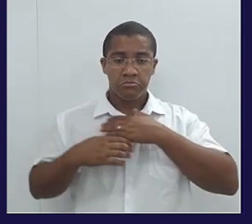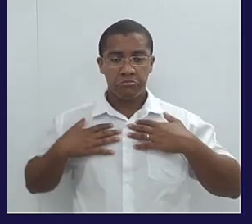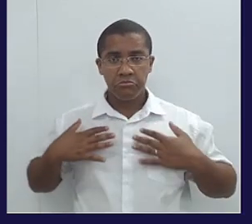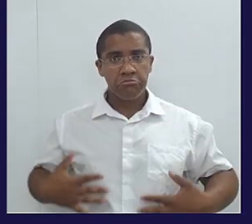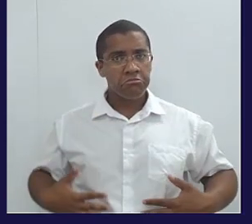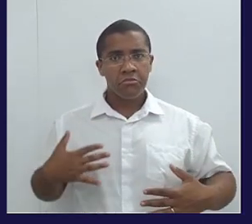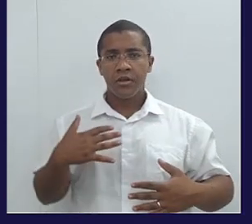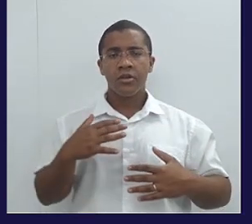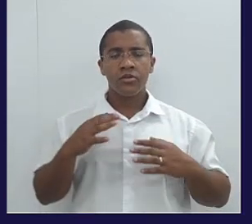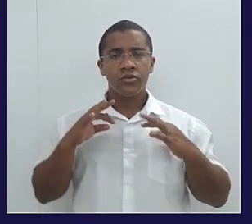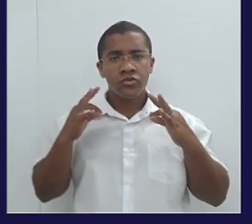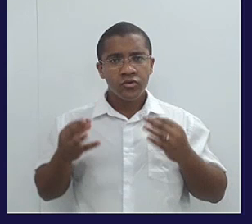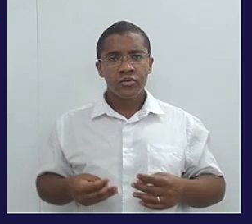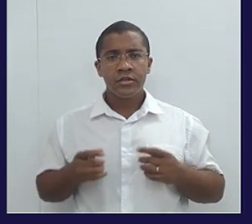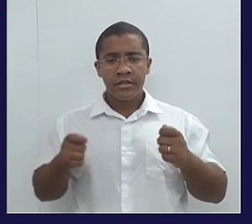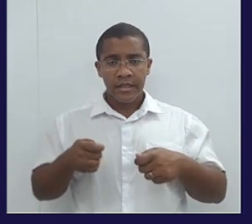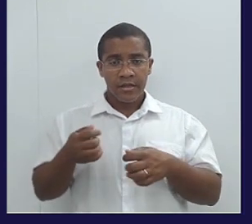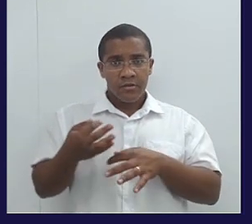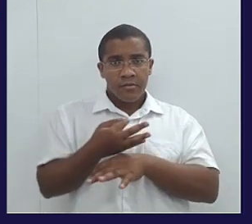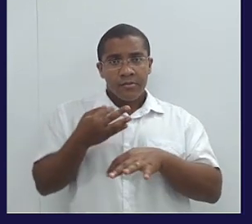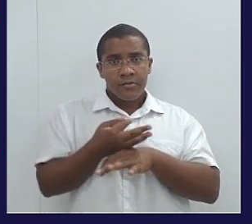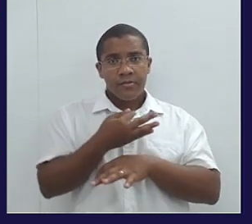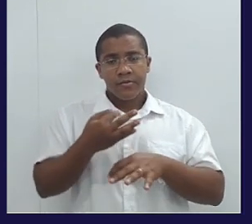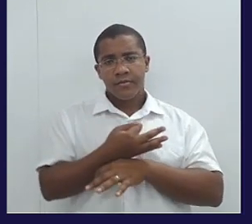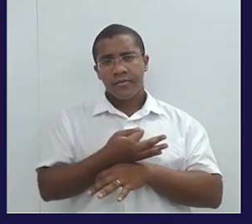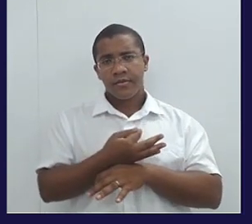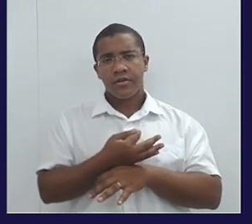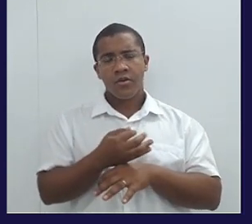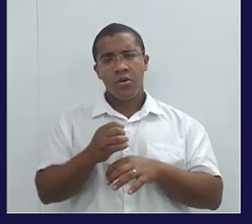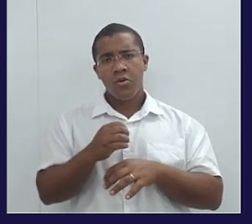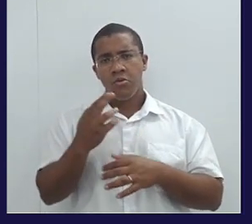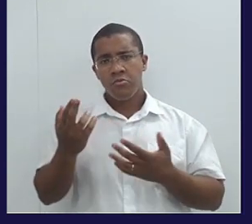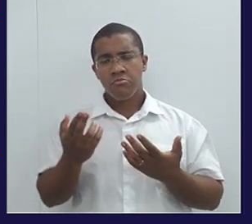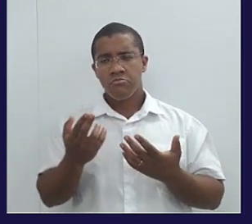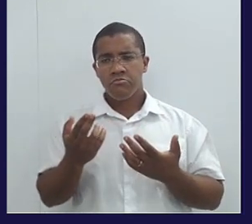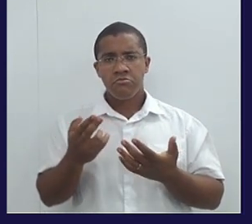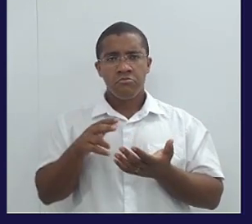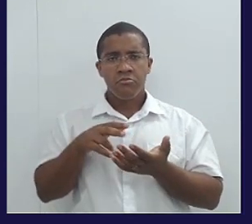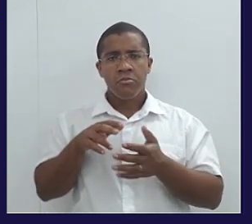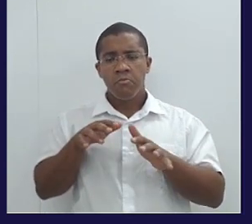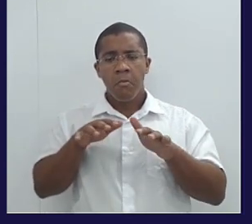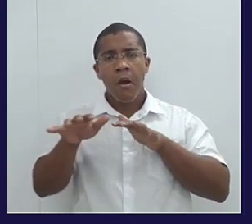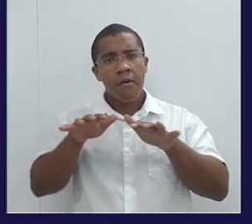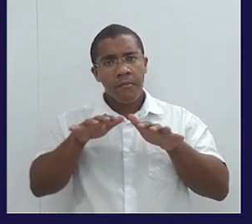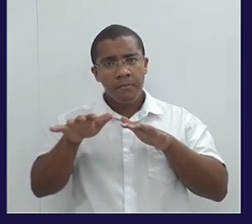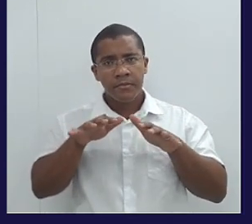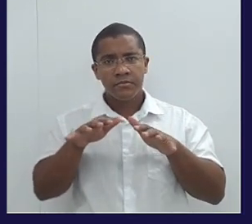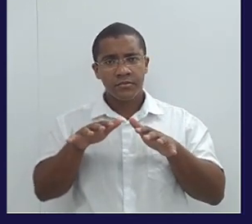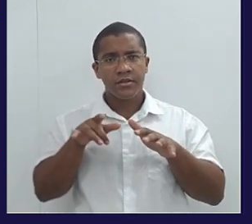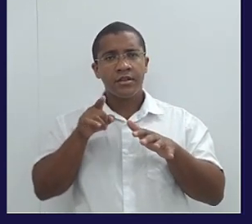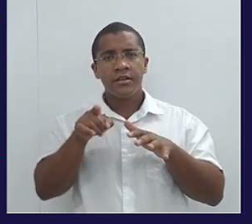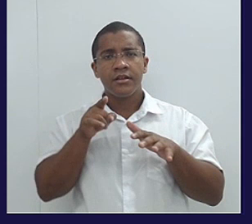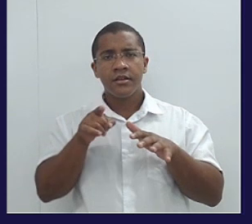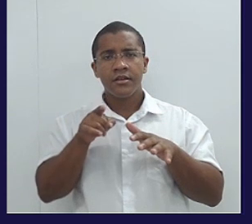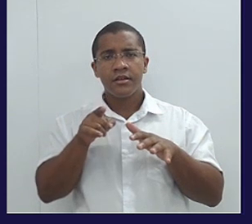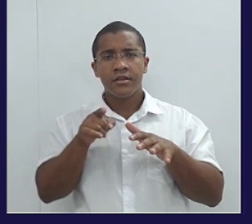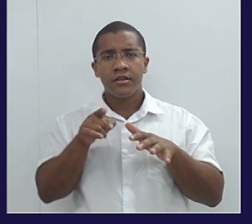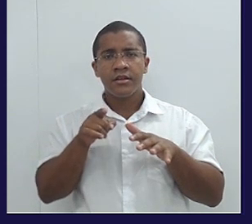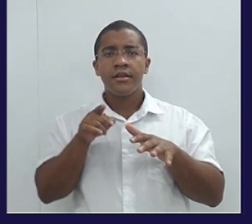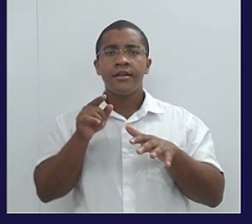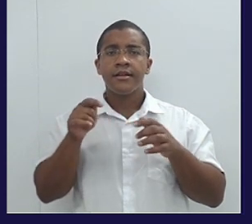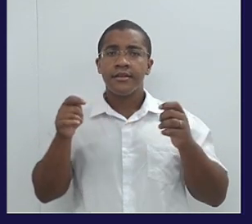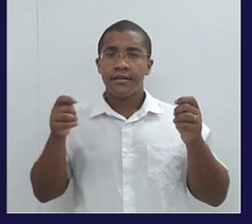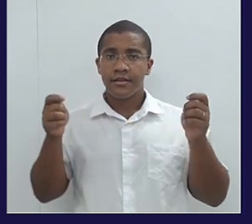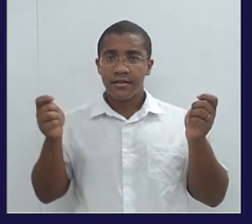grupo muscular vencer uma resistência. Oposição, ou seja, ao movimento do qual